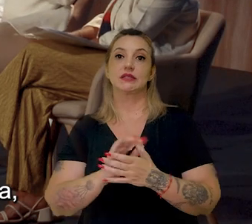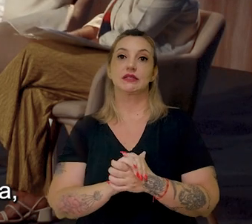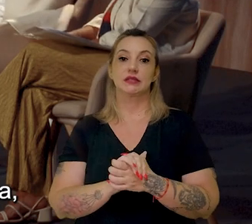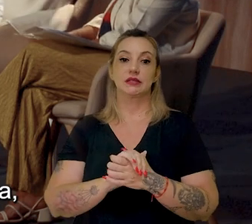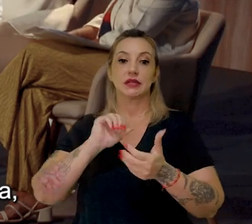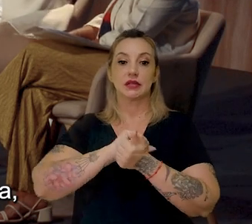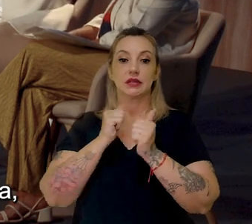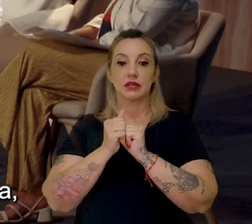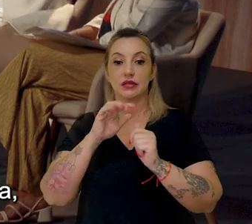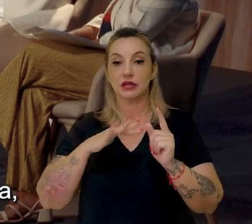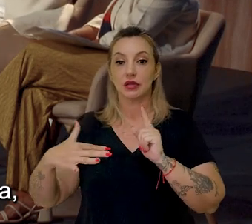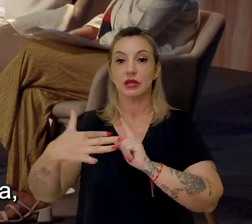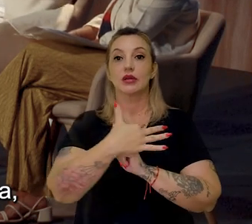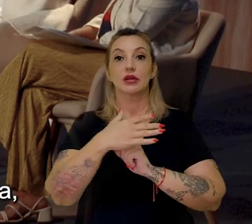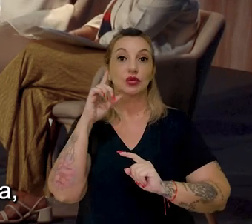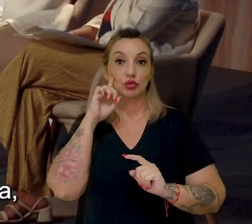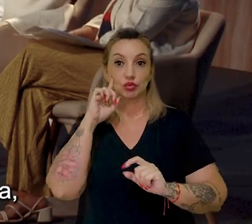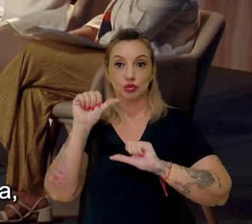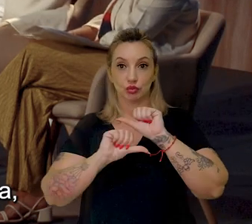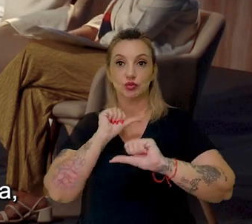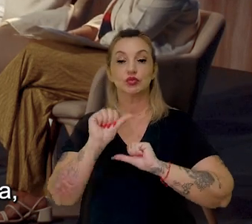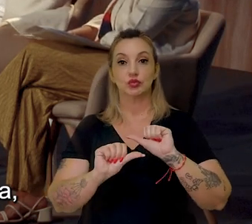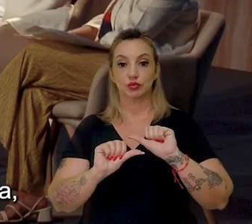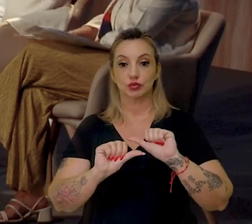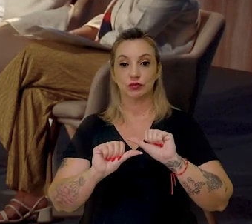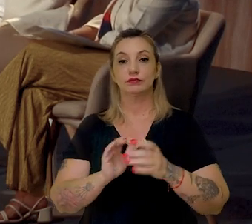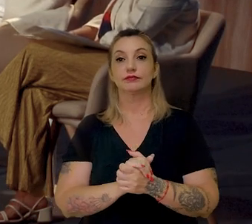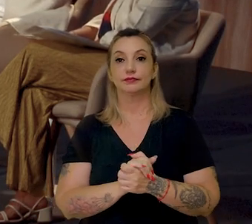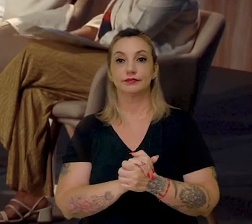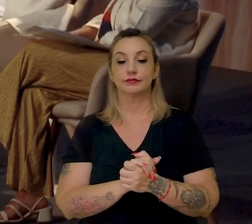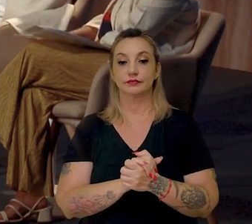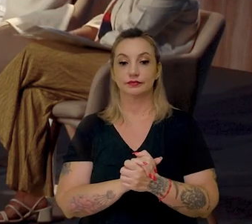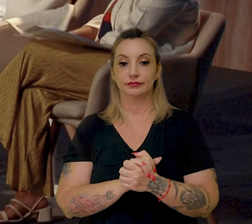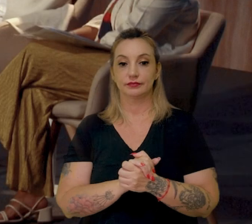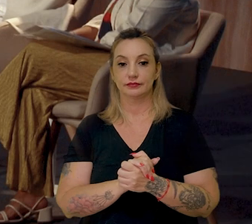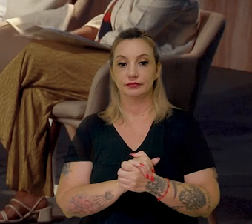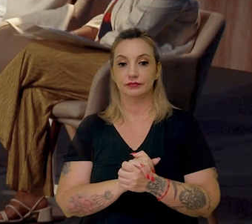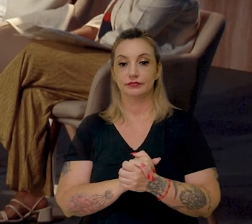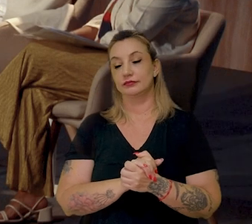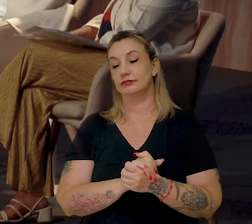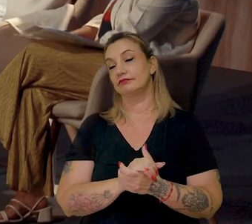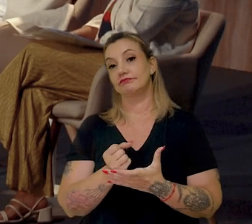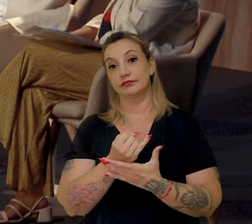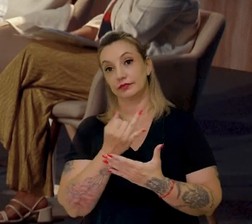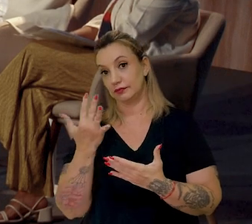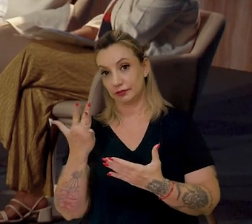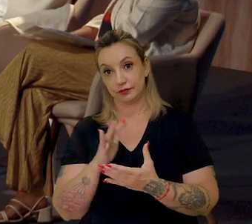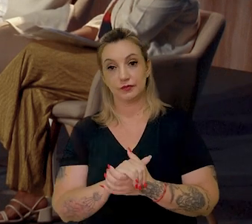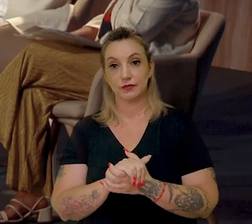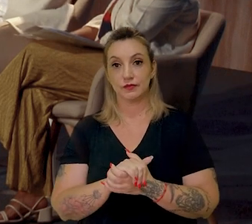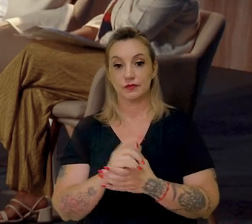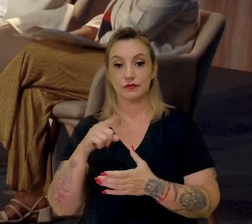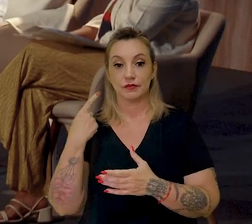adaptar envolve mudar um uma rota né uma rota de de uma de um número que é